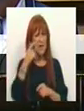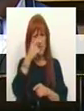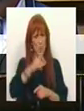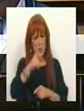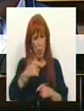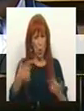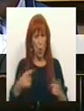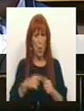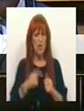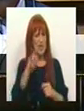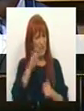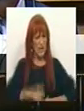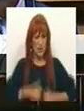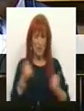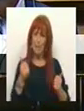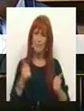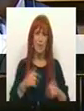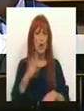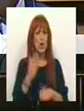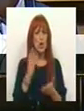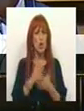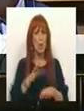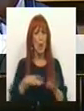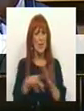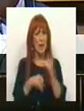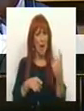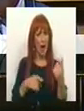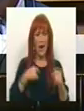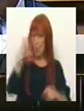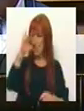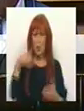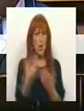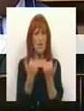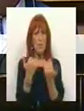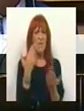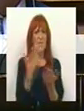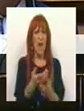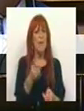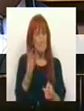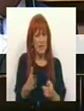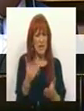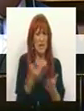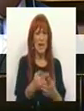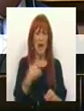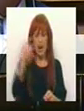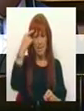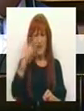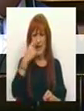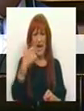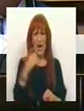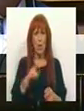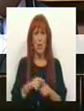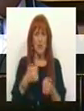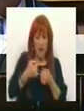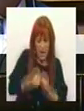pessoas hoje estão bem defendidas só porque a lei existe, quando o Estado não lhes dá a informação que lhes deve dar, é pensar errado, é enfiar a